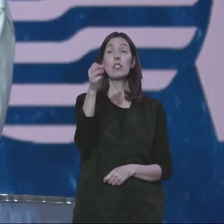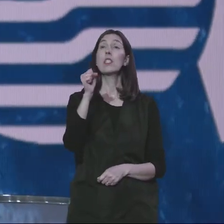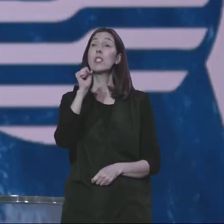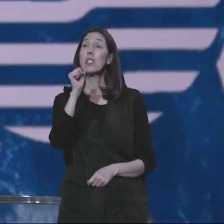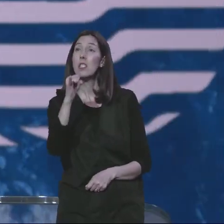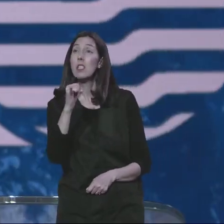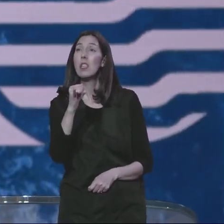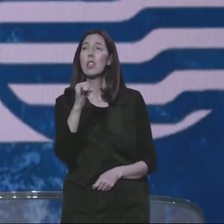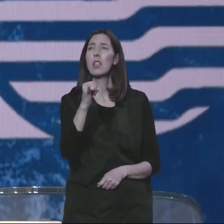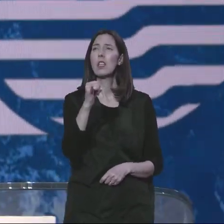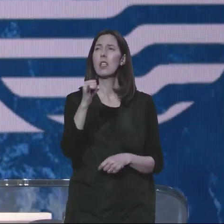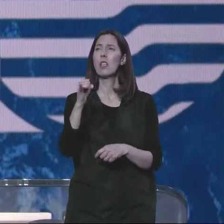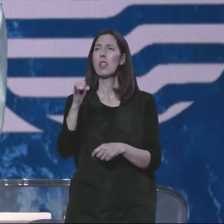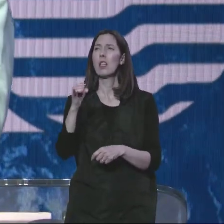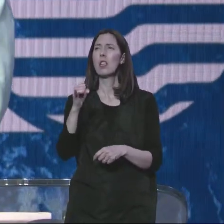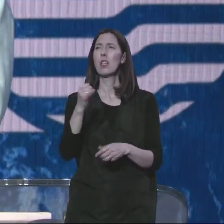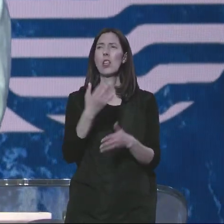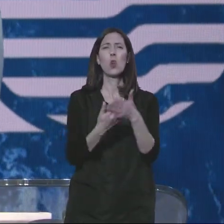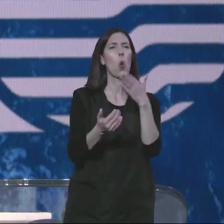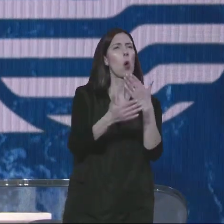você lê o apóstolo Paulo falando,